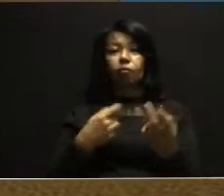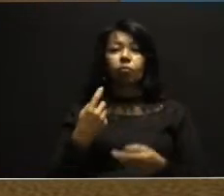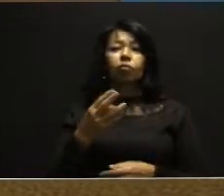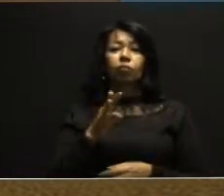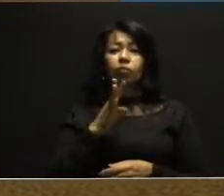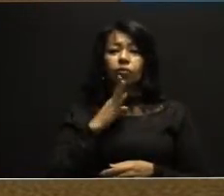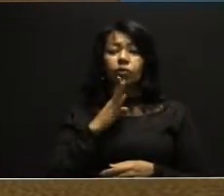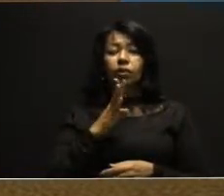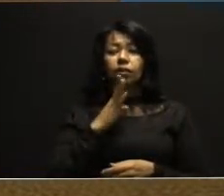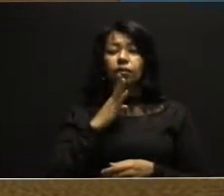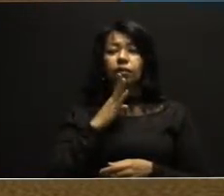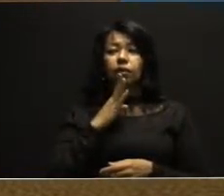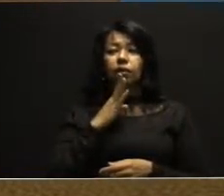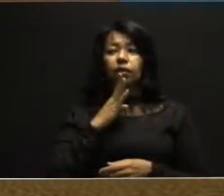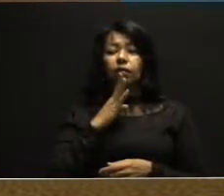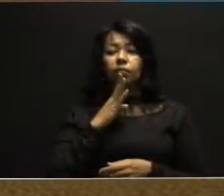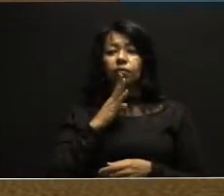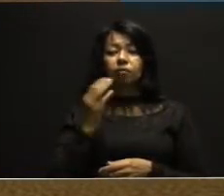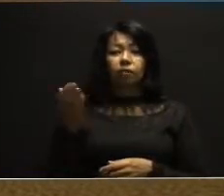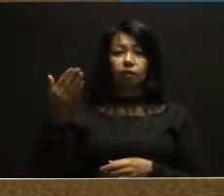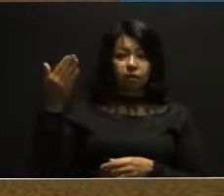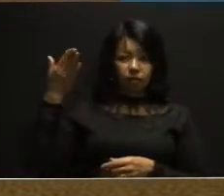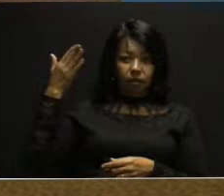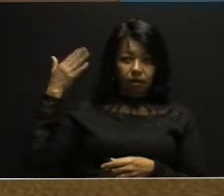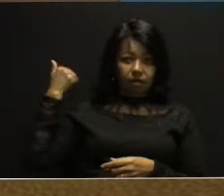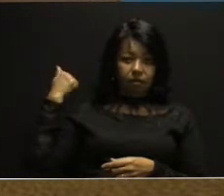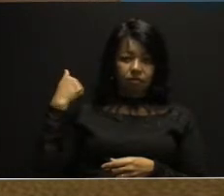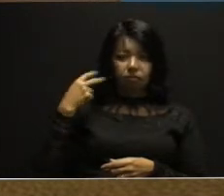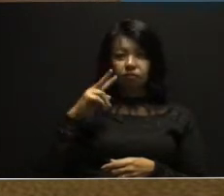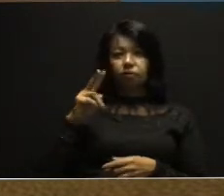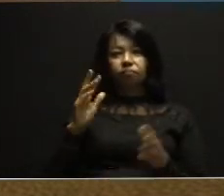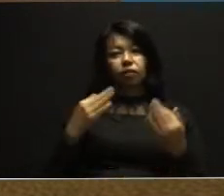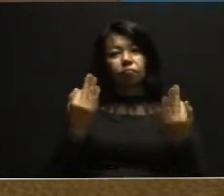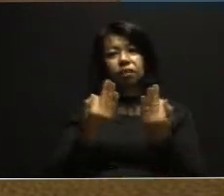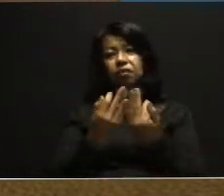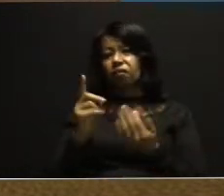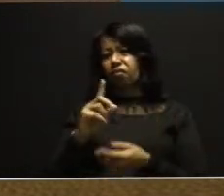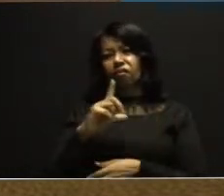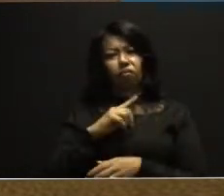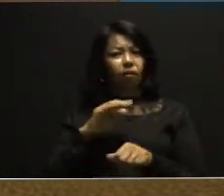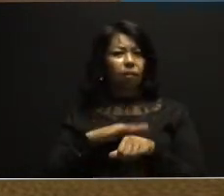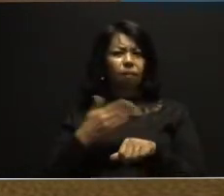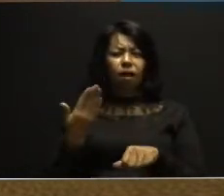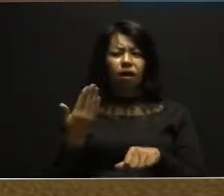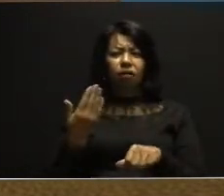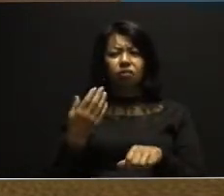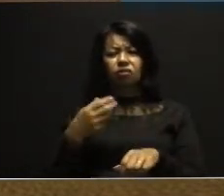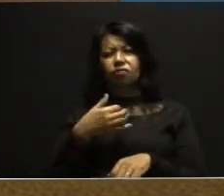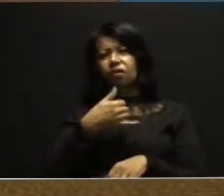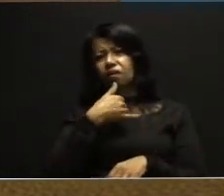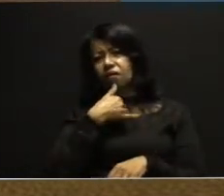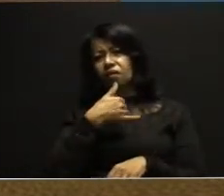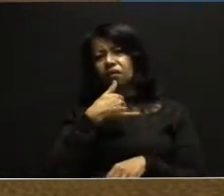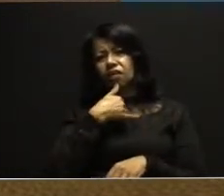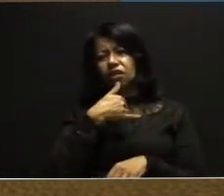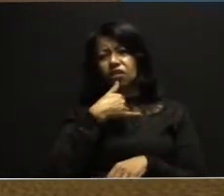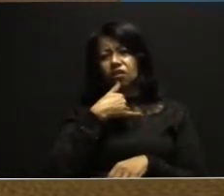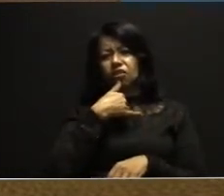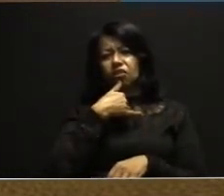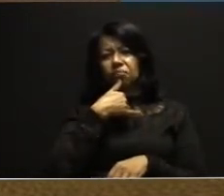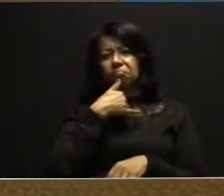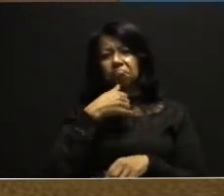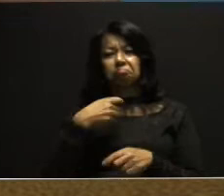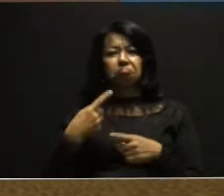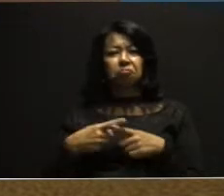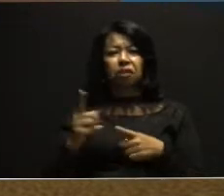conheceu, dizendo assim, há um tempo atrás, né, não existe mais, e a gente fica choroso daquela realidade que não